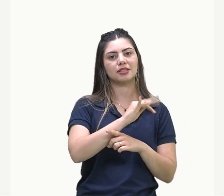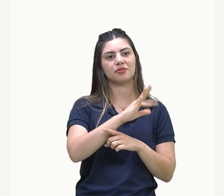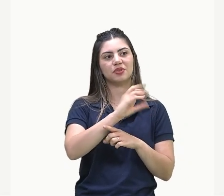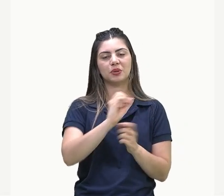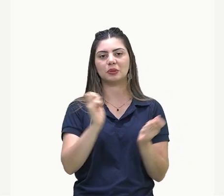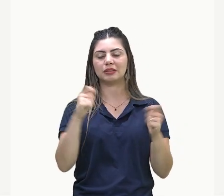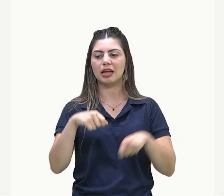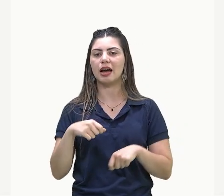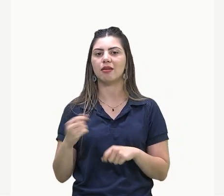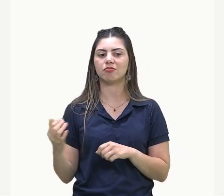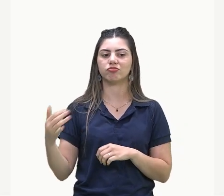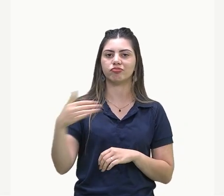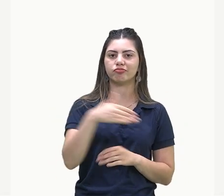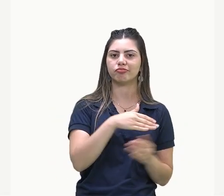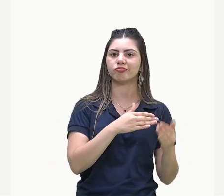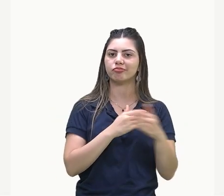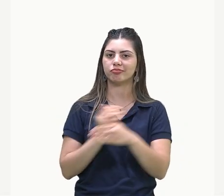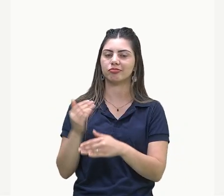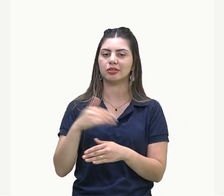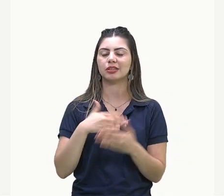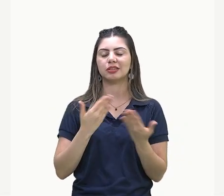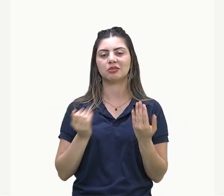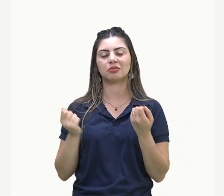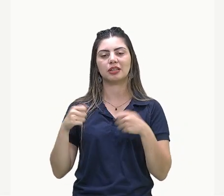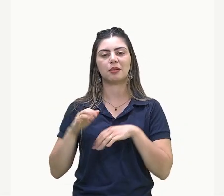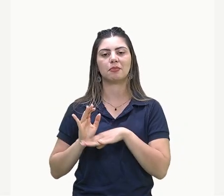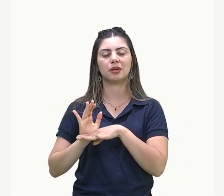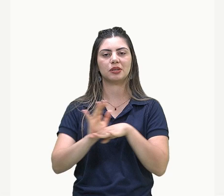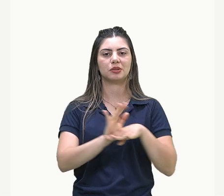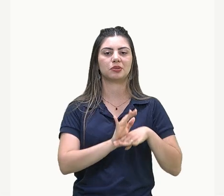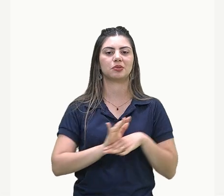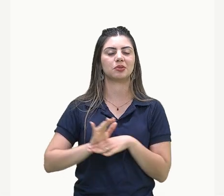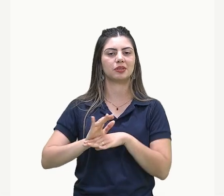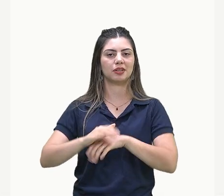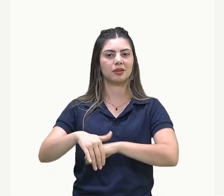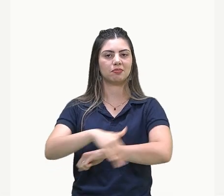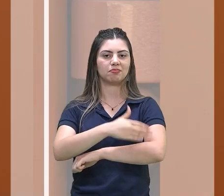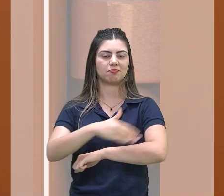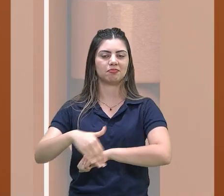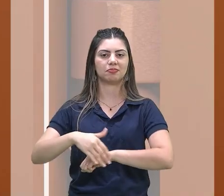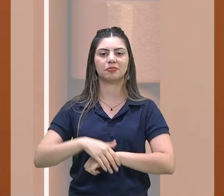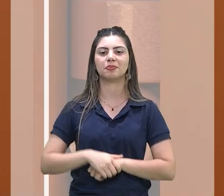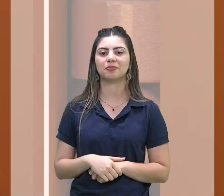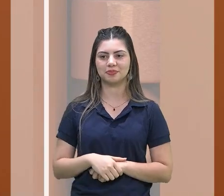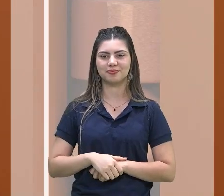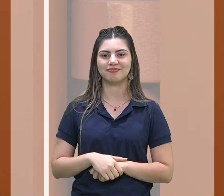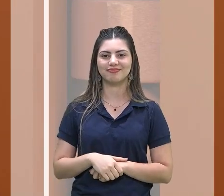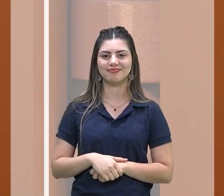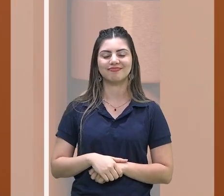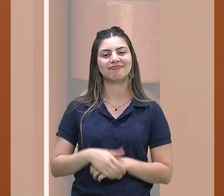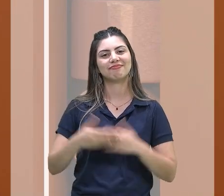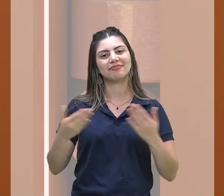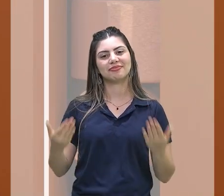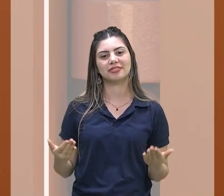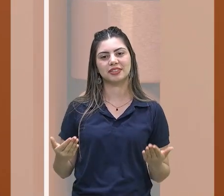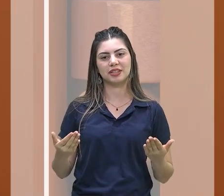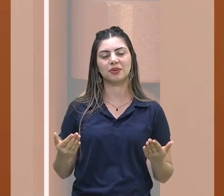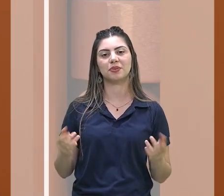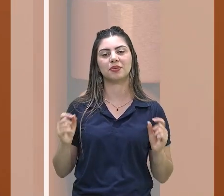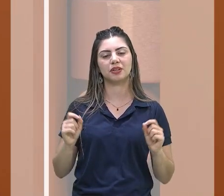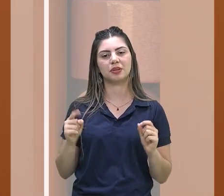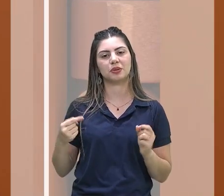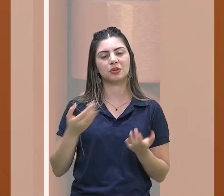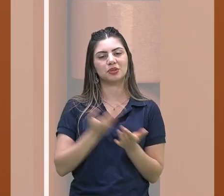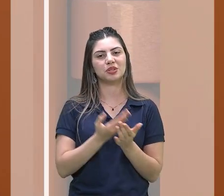Oceano Atlântico, ajudando nessa conexão, nessa ligação. Tá certo, gente? E aí a gente